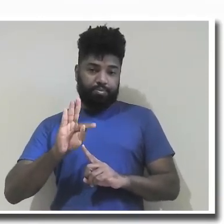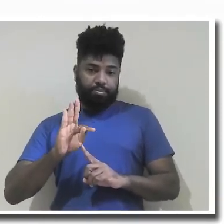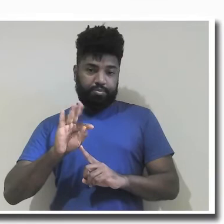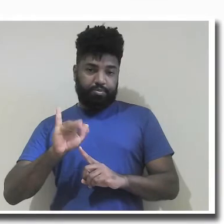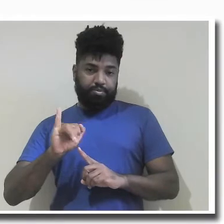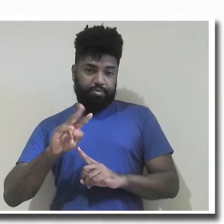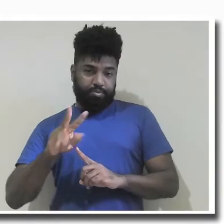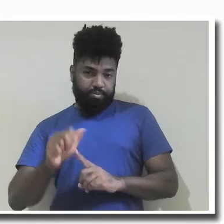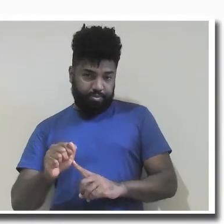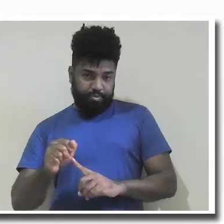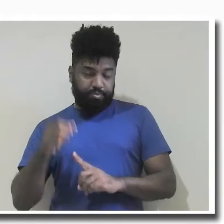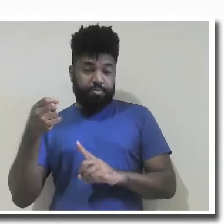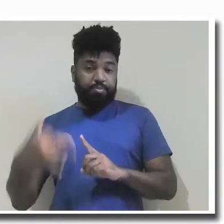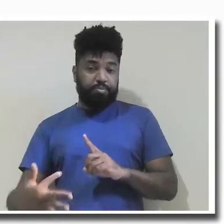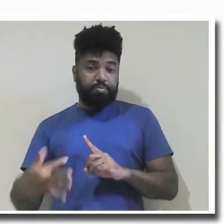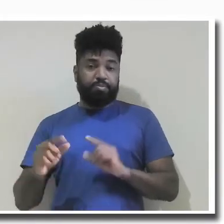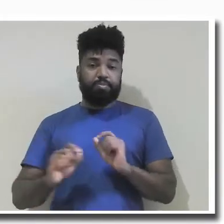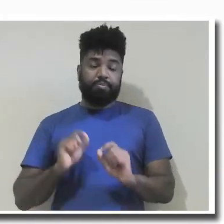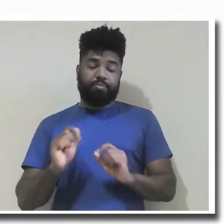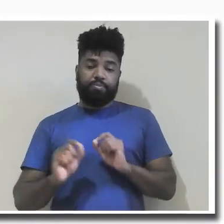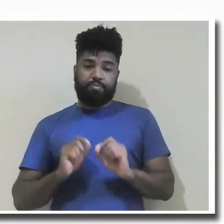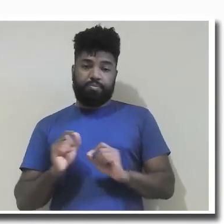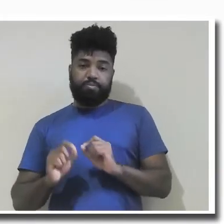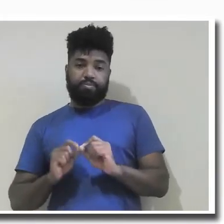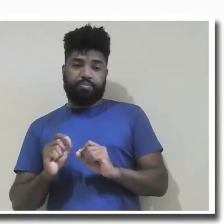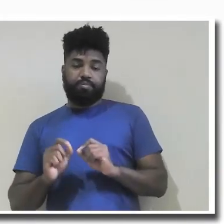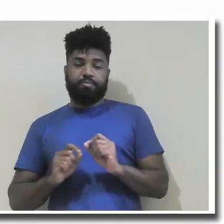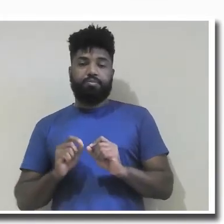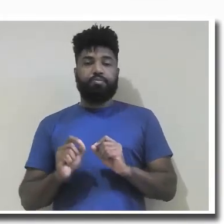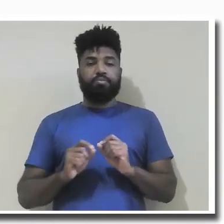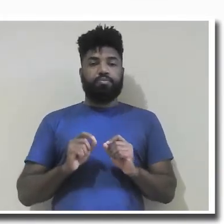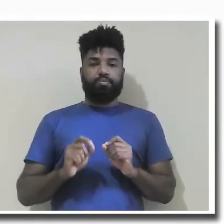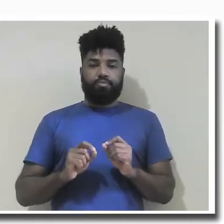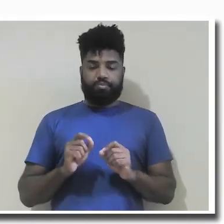que diz que podemos multiplicar